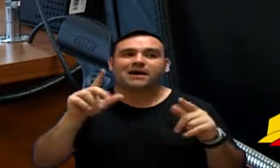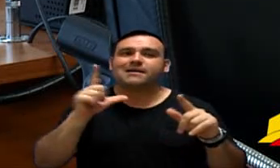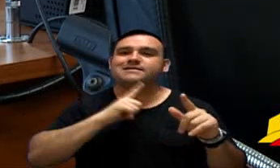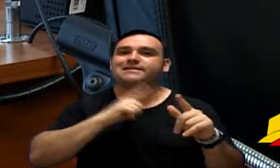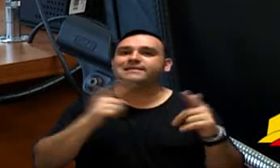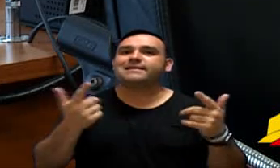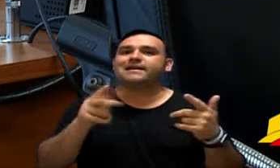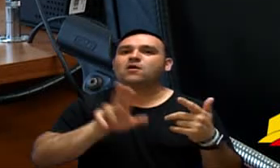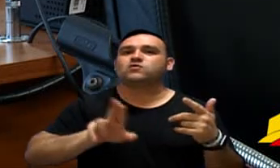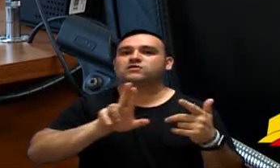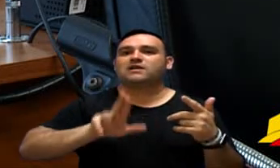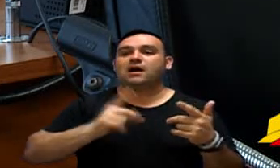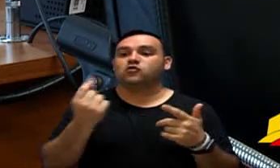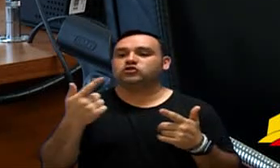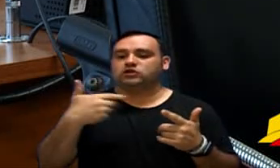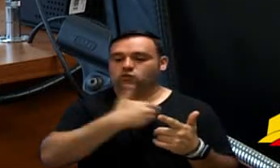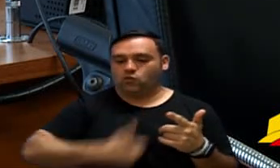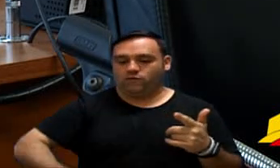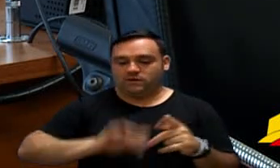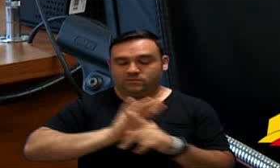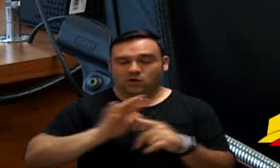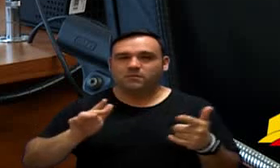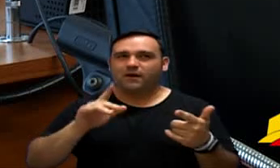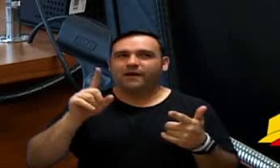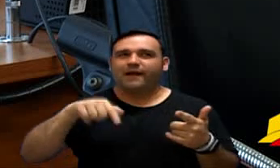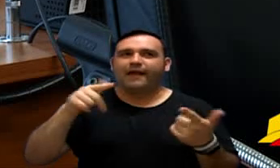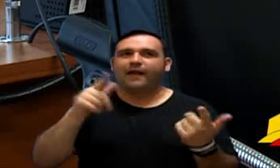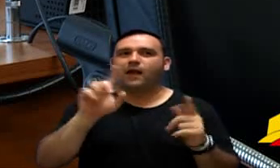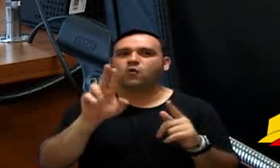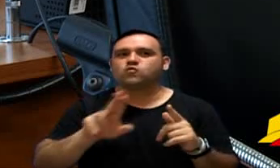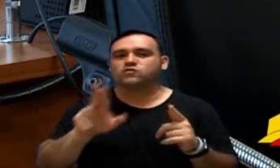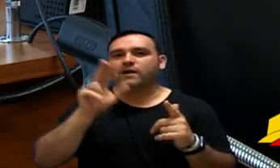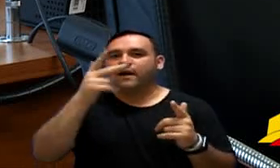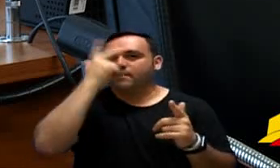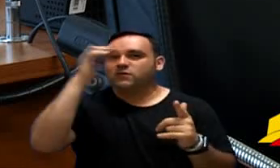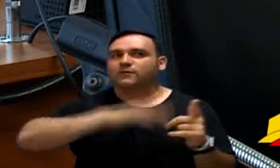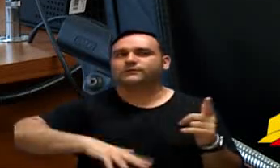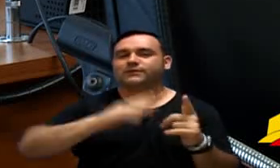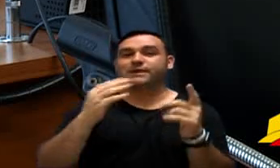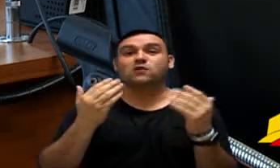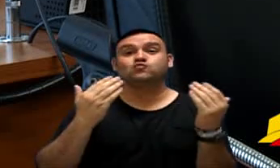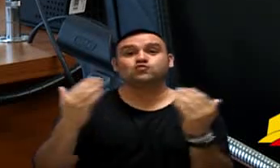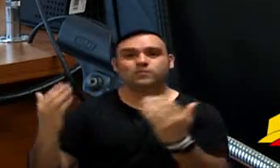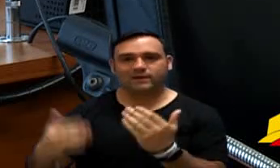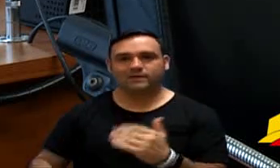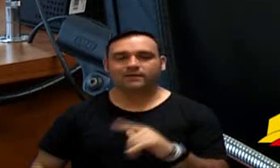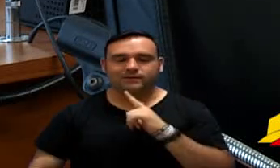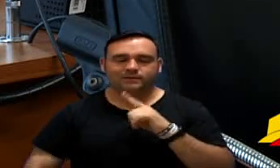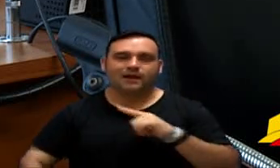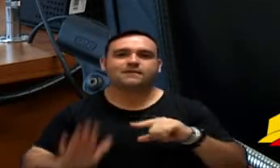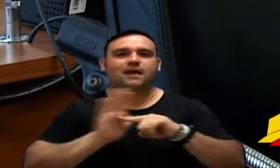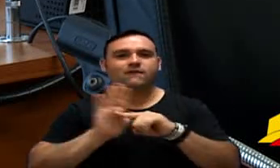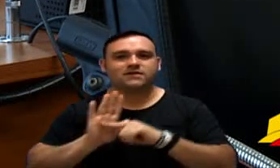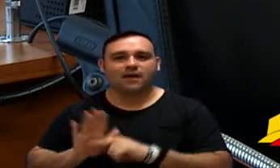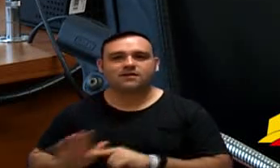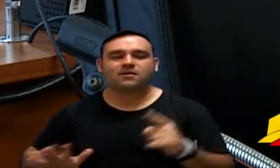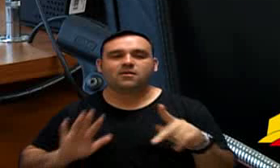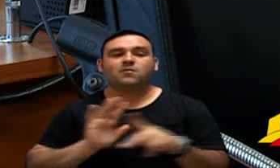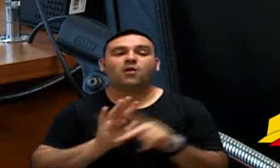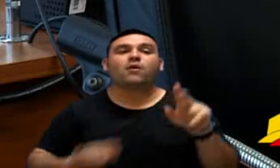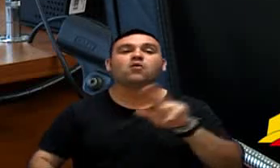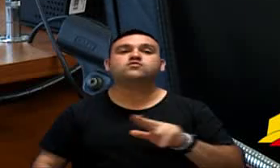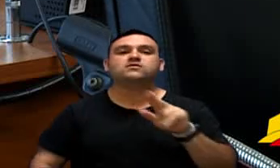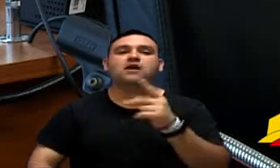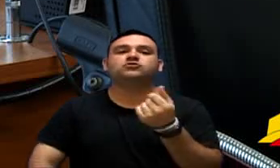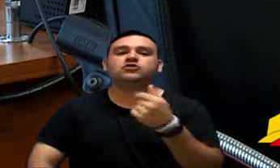né, a utilização do dinheiro público de uma forma que levante, né, que traga essa investigação da